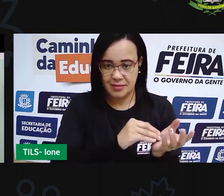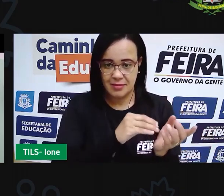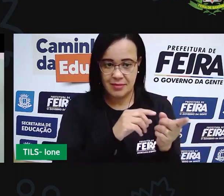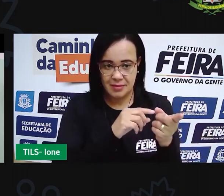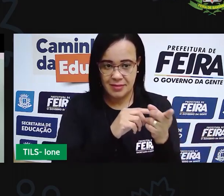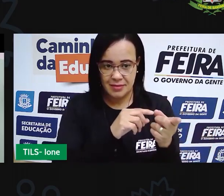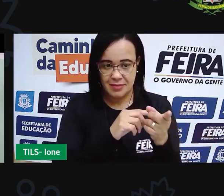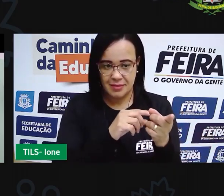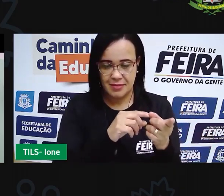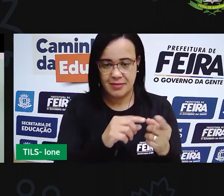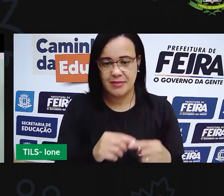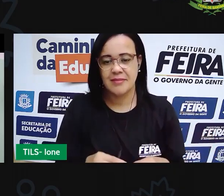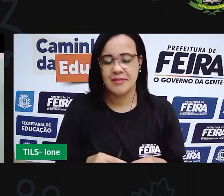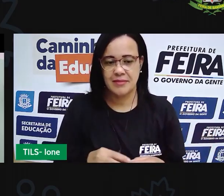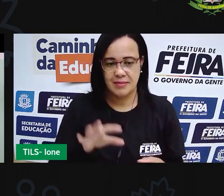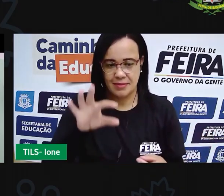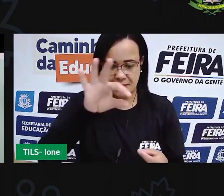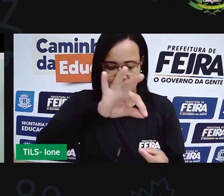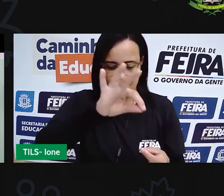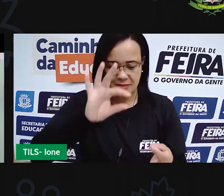primeiro passo será